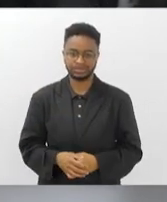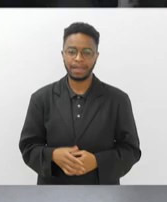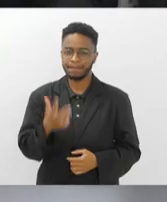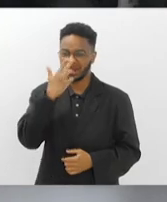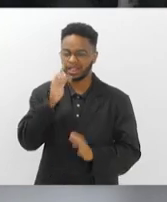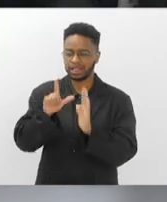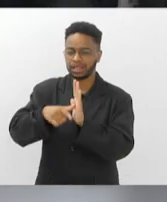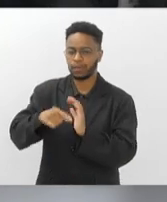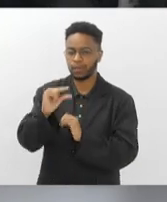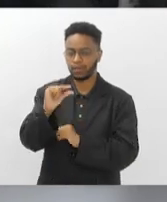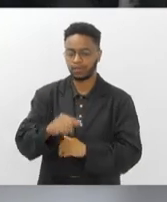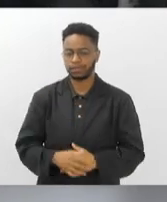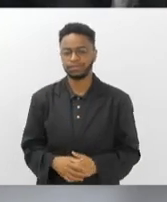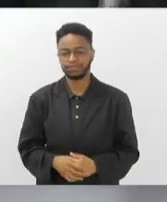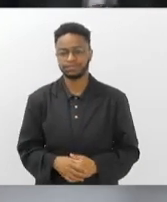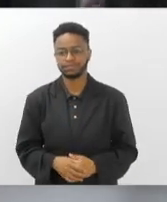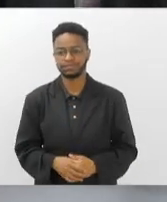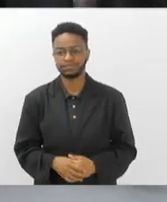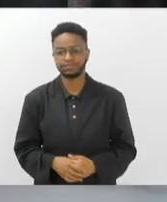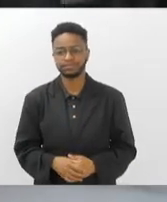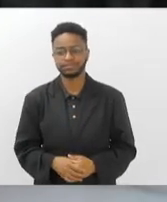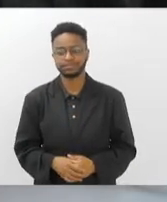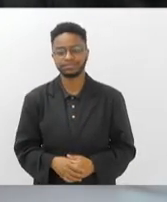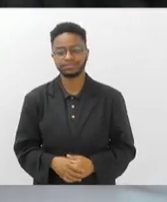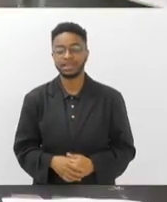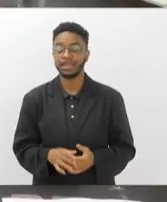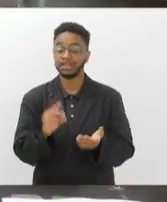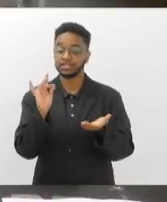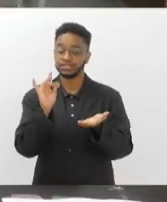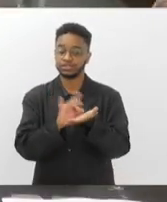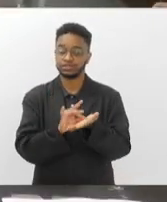É. Então, a sugestão, na verdade, é alterar